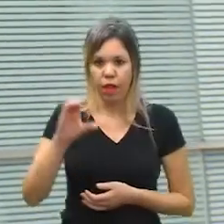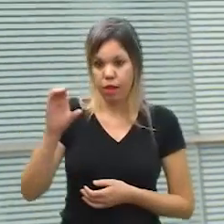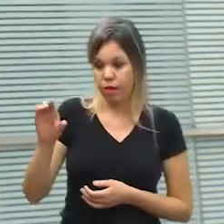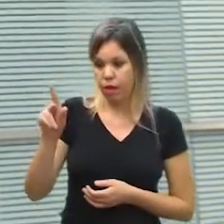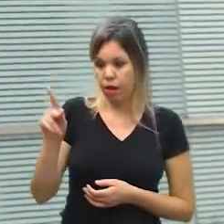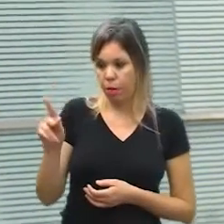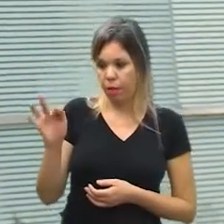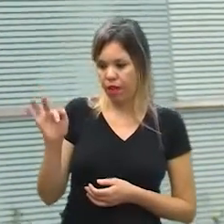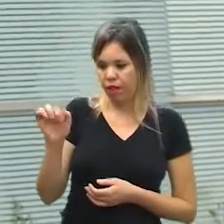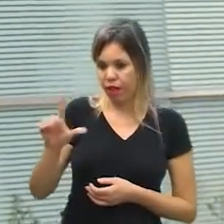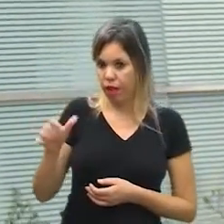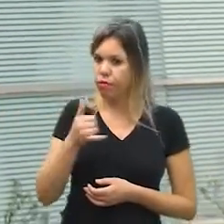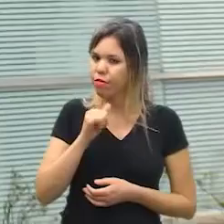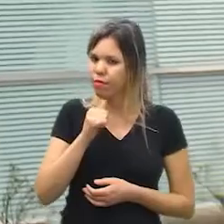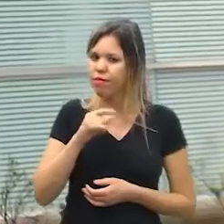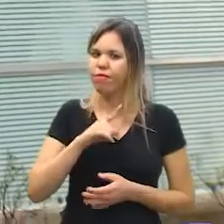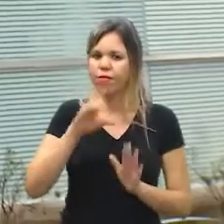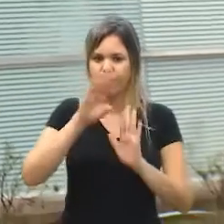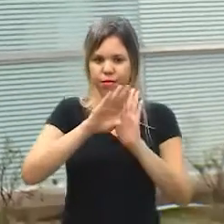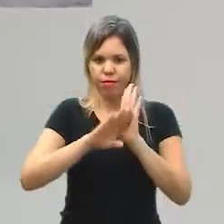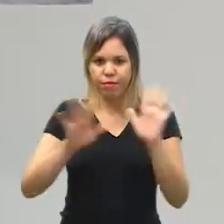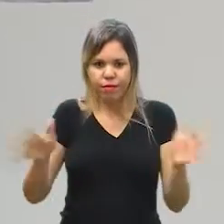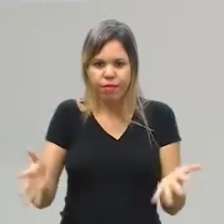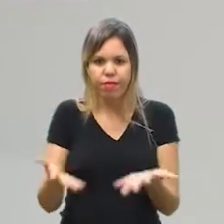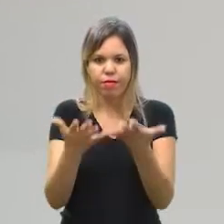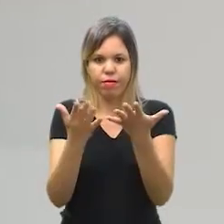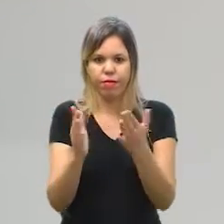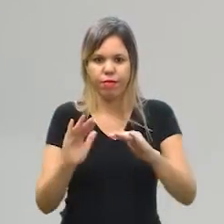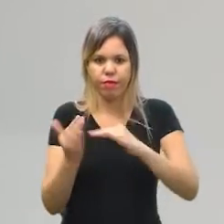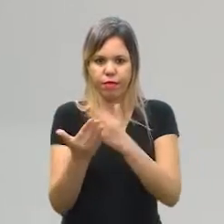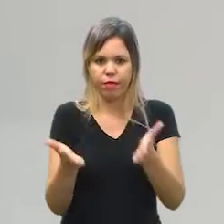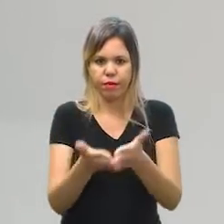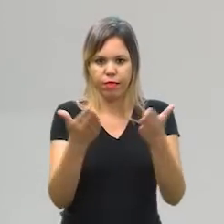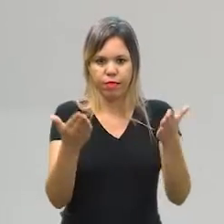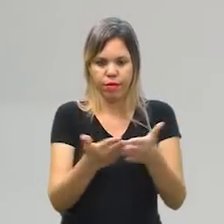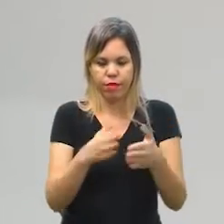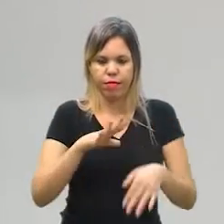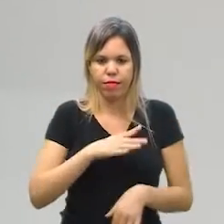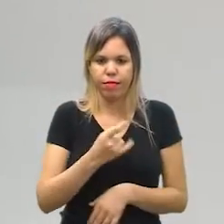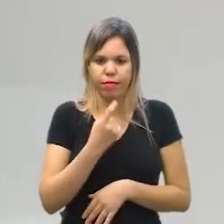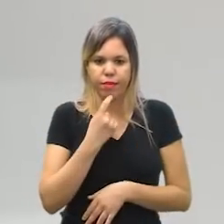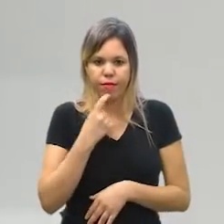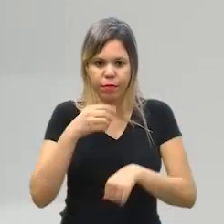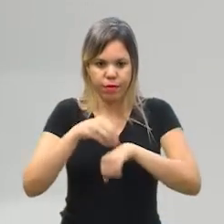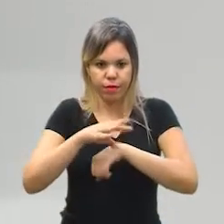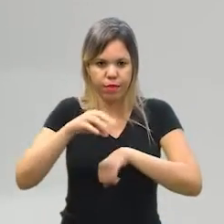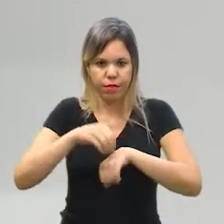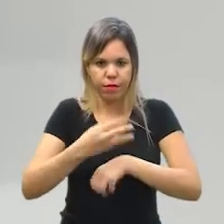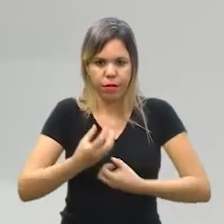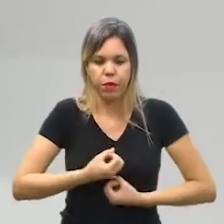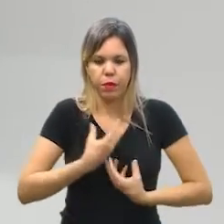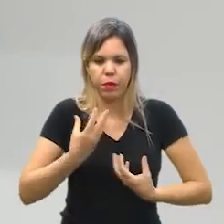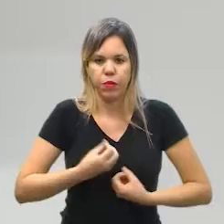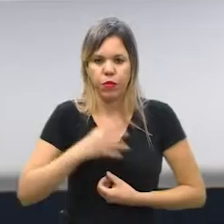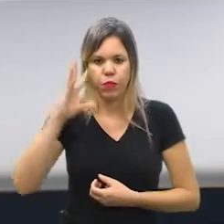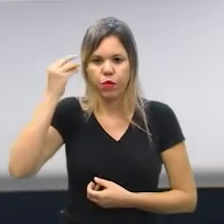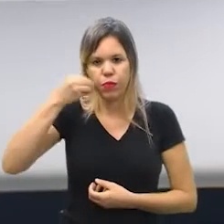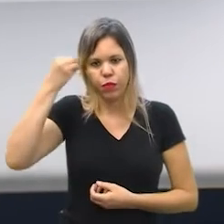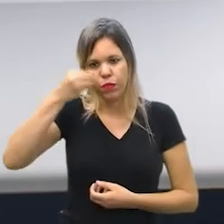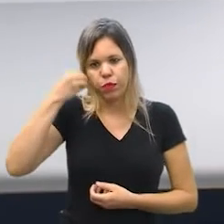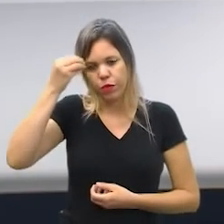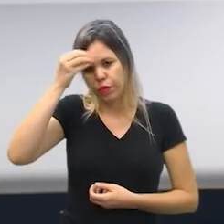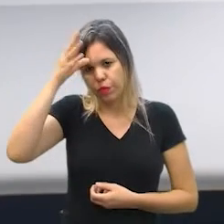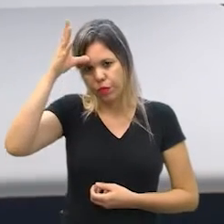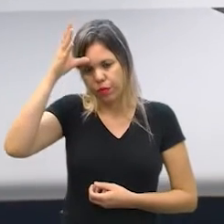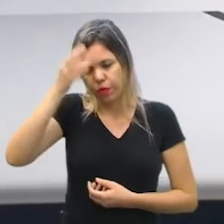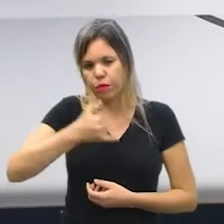A CPFL Energia tem um programa que promove na comunidade periférica de Campinas trazer informação e conhecimento